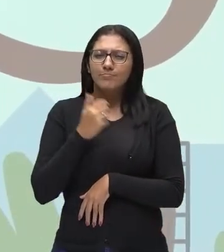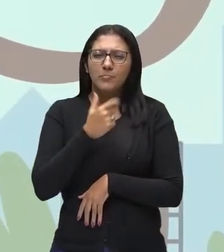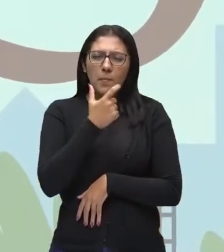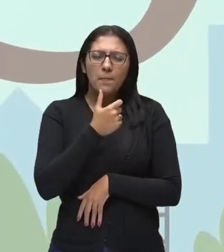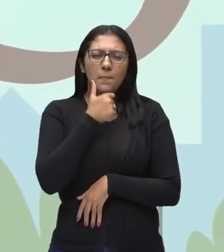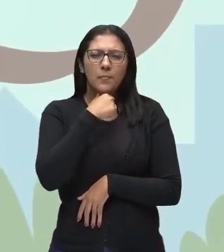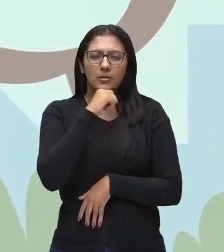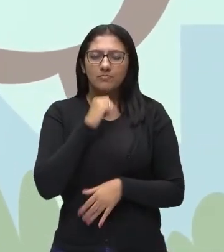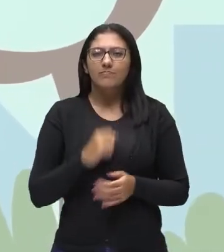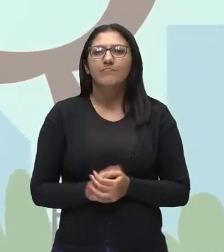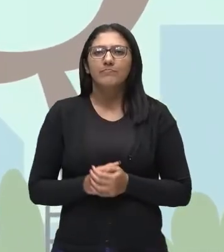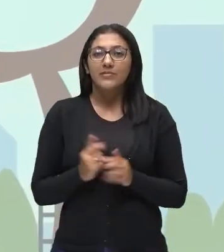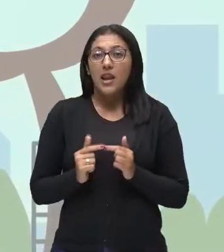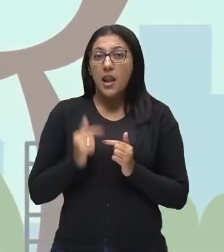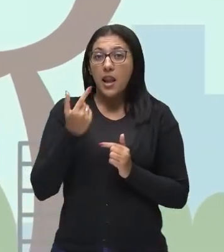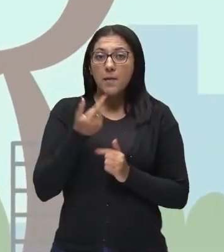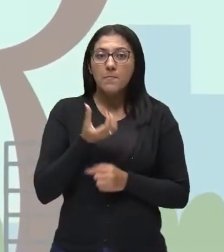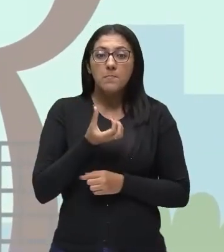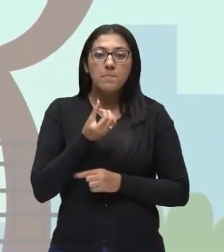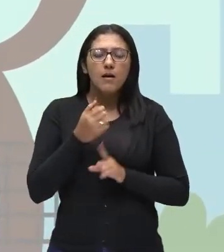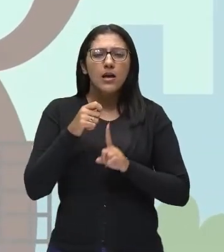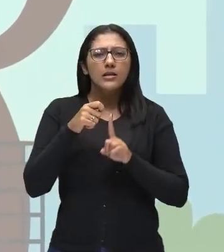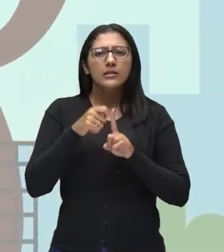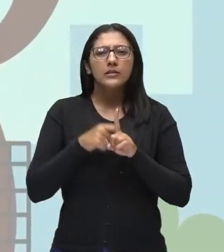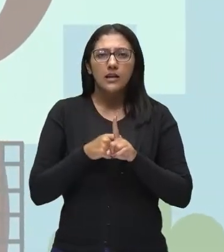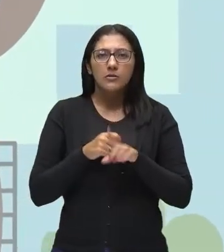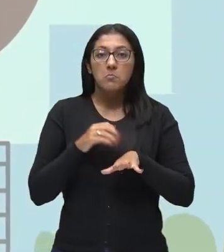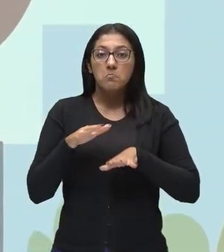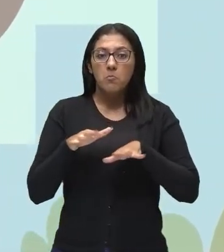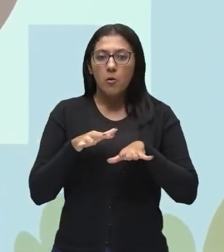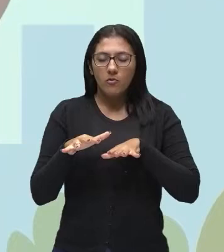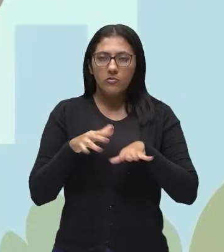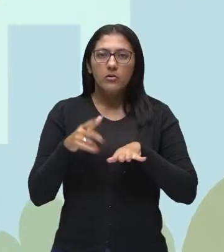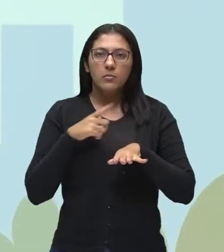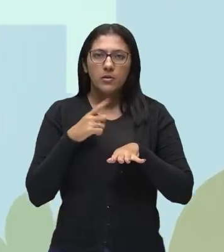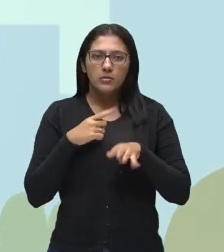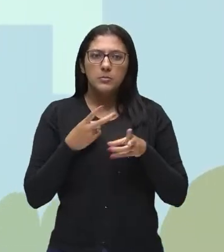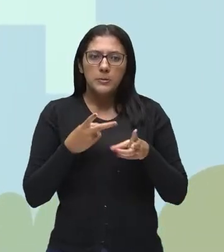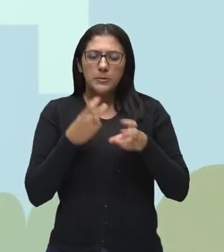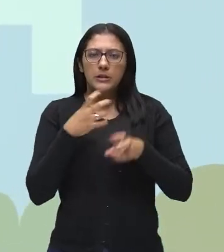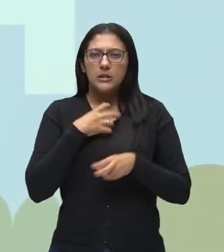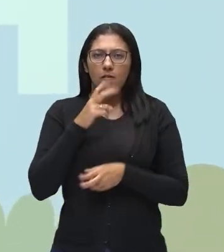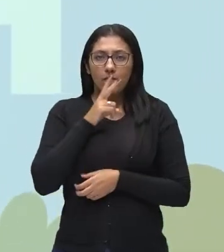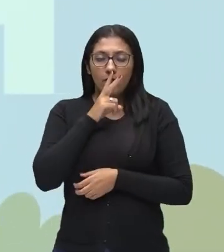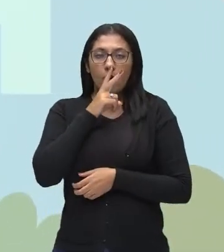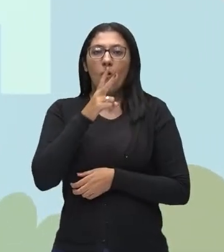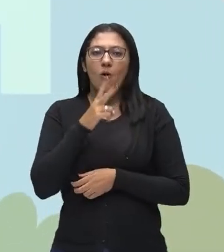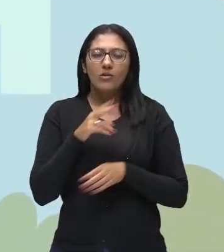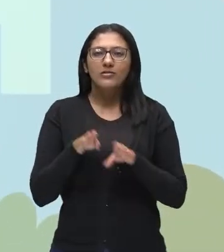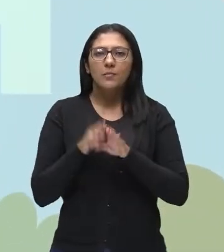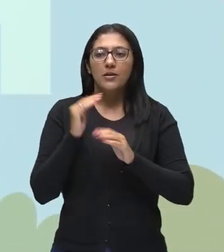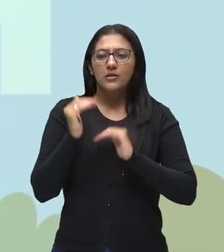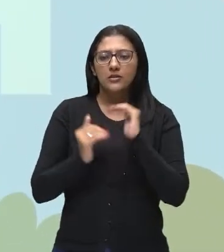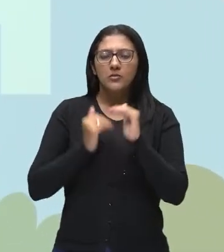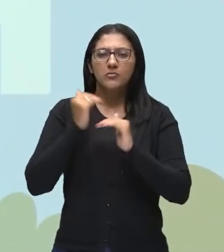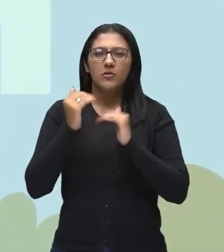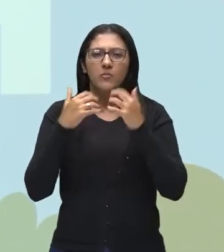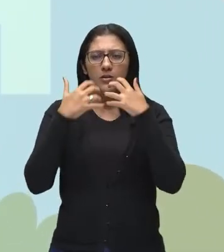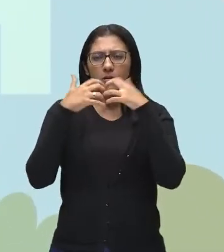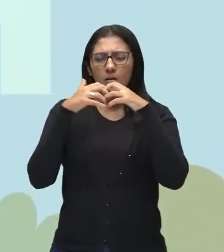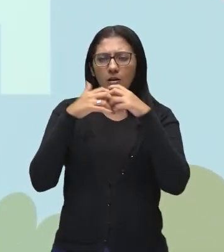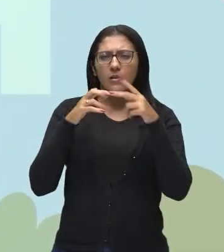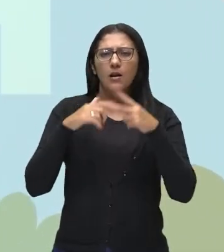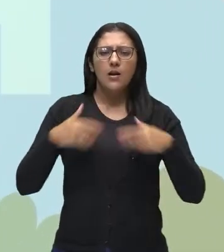no 6º mês? No 6º mês, esses movimentos são percebidos com mais intensidade, tem o desenvolvimento do sistema nervoso, dos